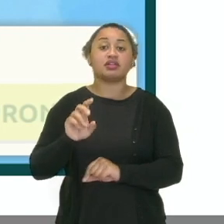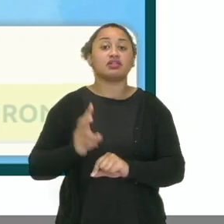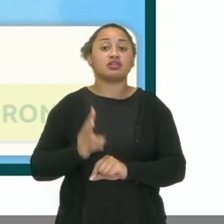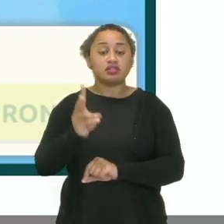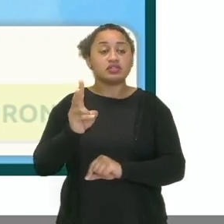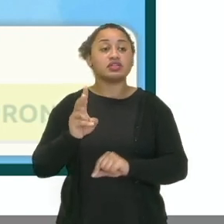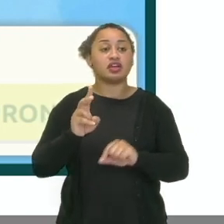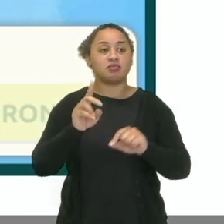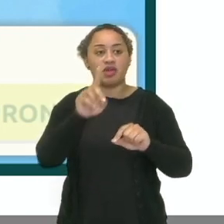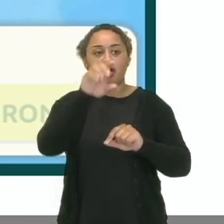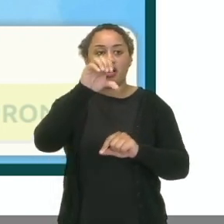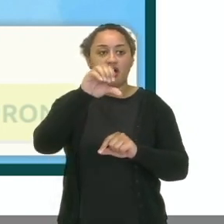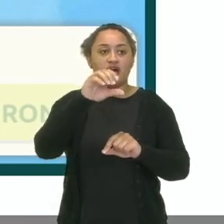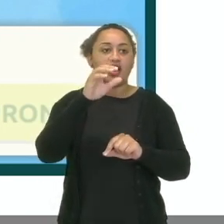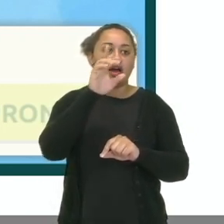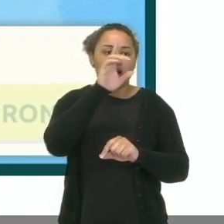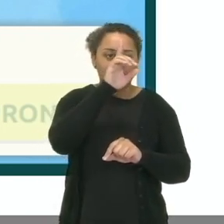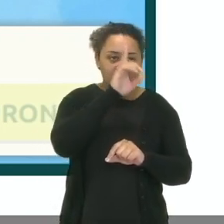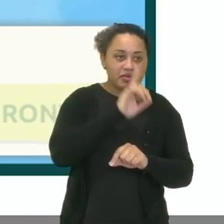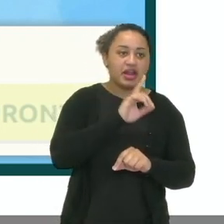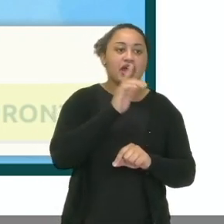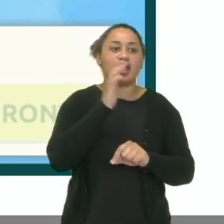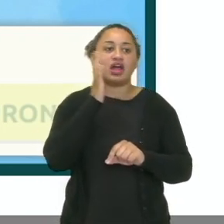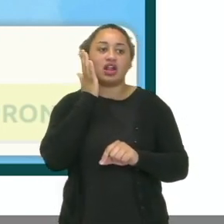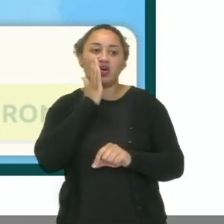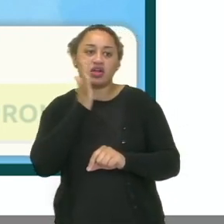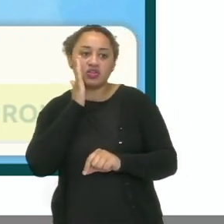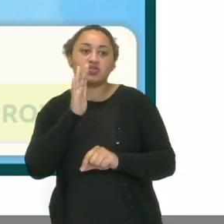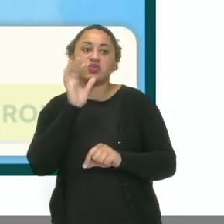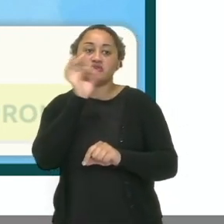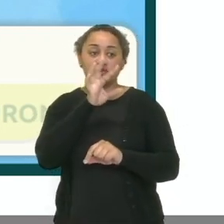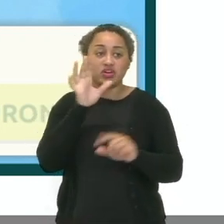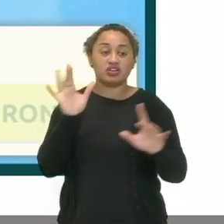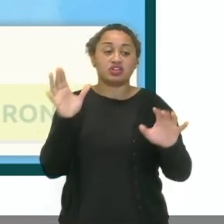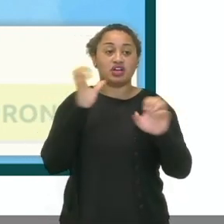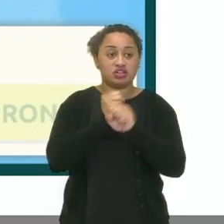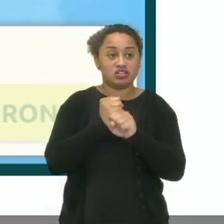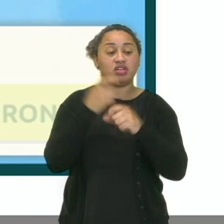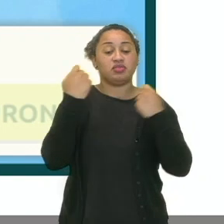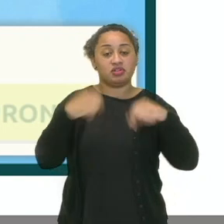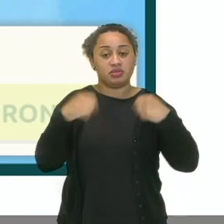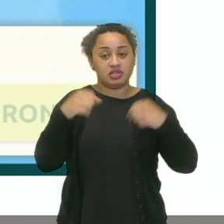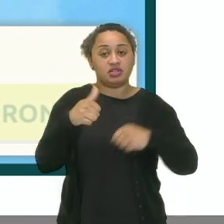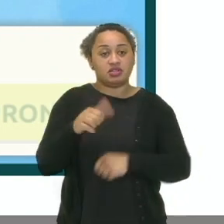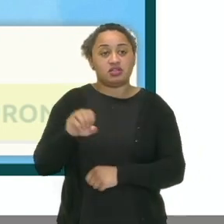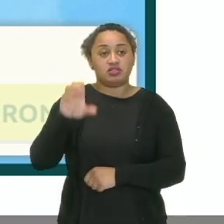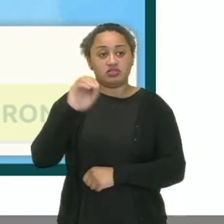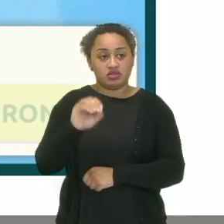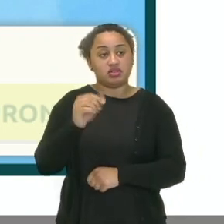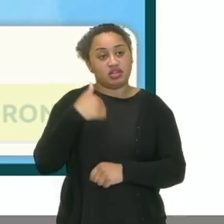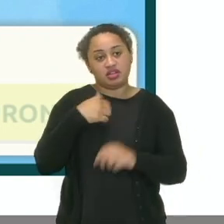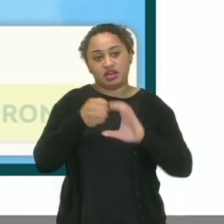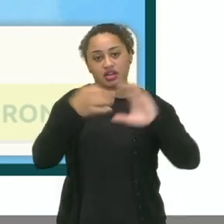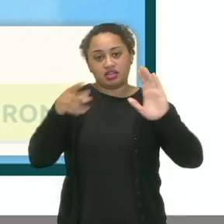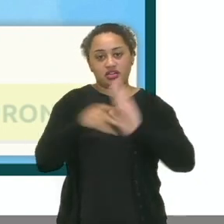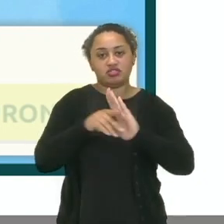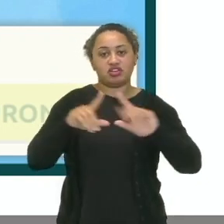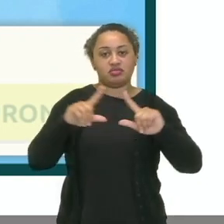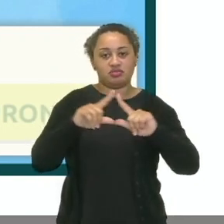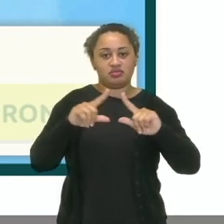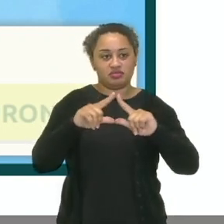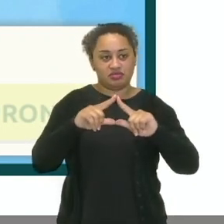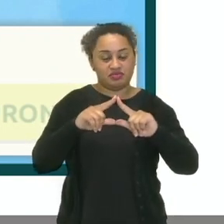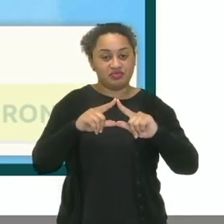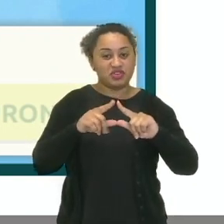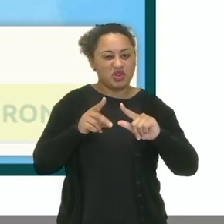ângulo, esse amarelo com azul com verdinho, a soma vai ter que dar 180. Isso é uma característica aí do nosso triângulo, tá bom? Então,